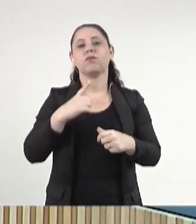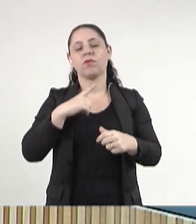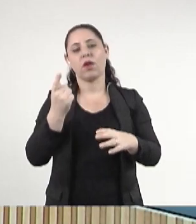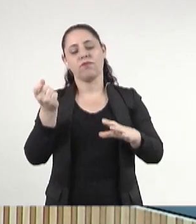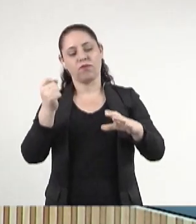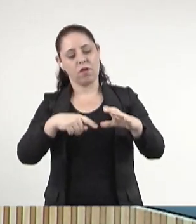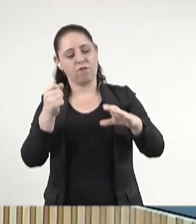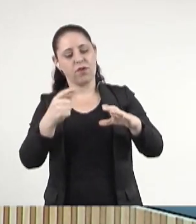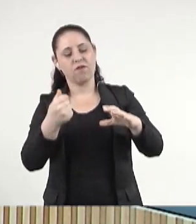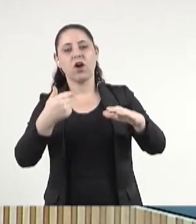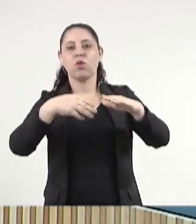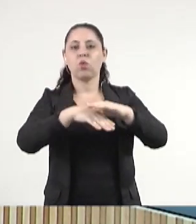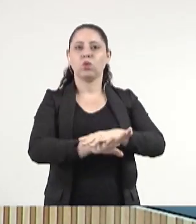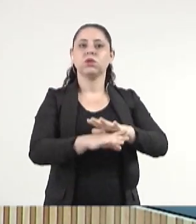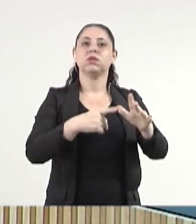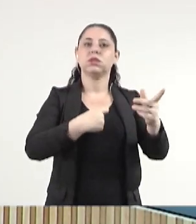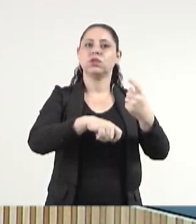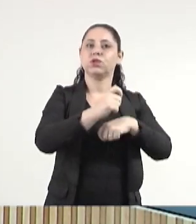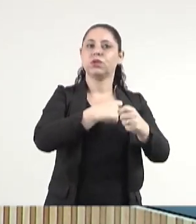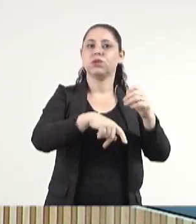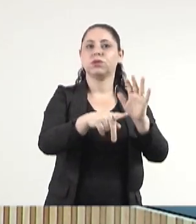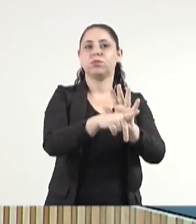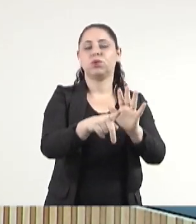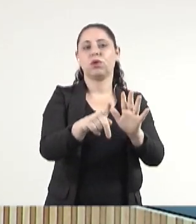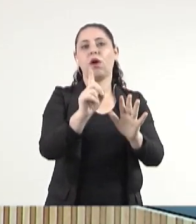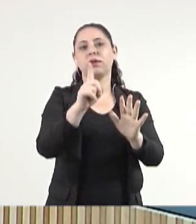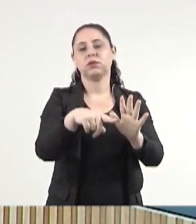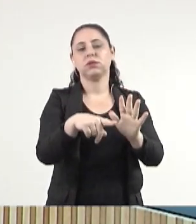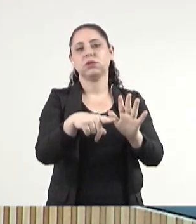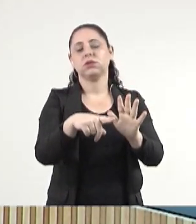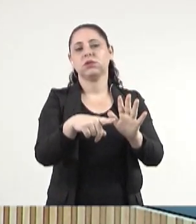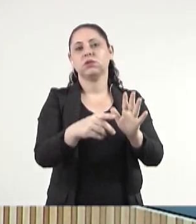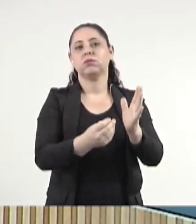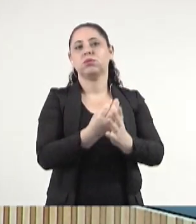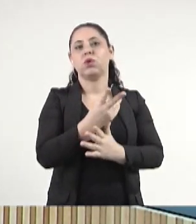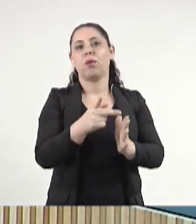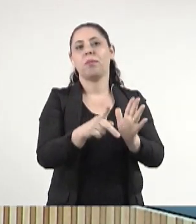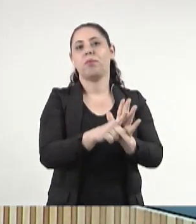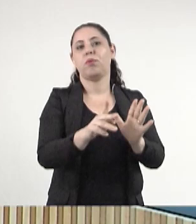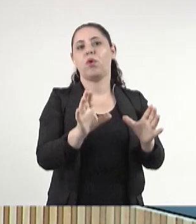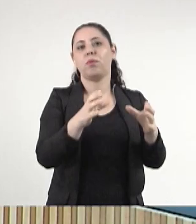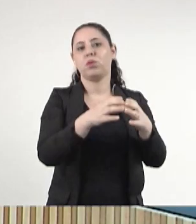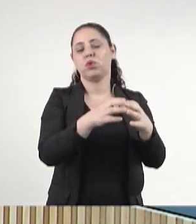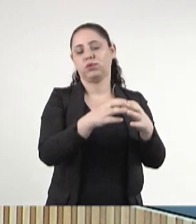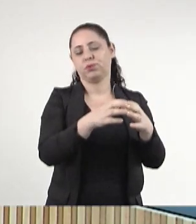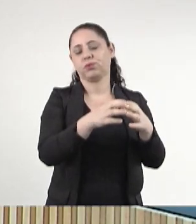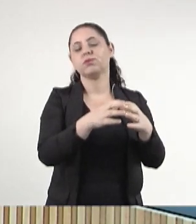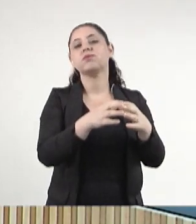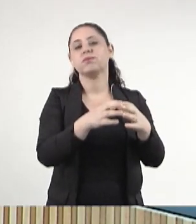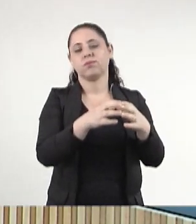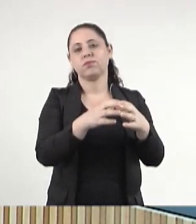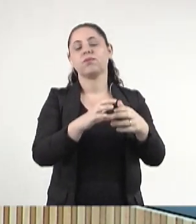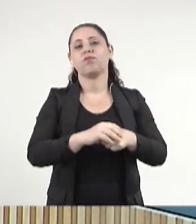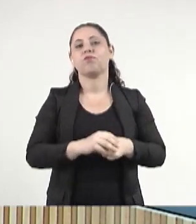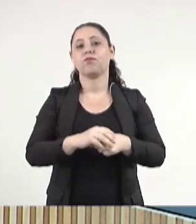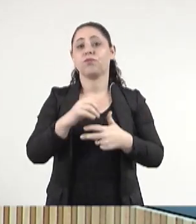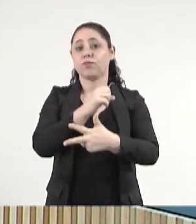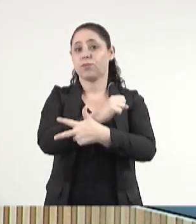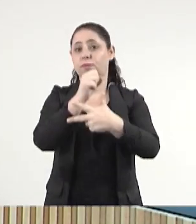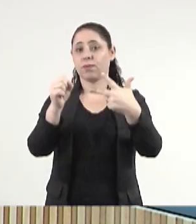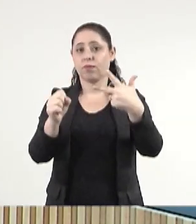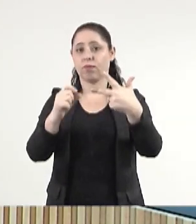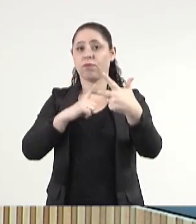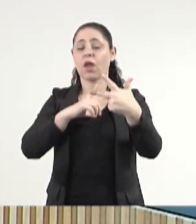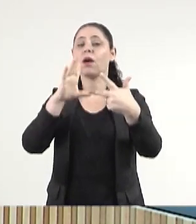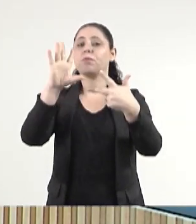fundos que também são geridas ali, os fundos geridos por esses setores. Os poderes também